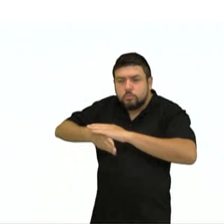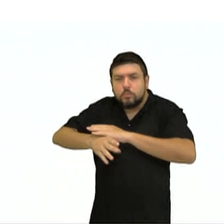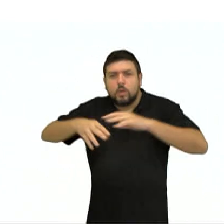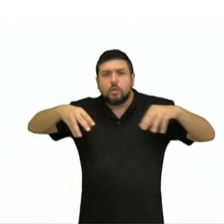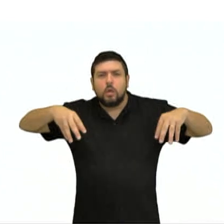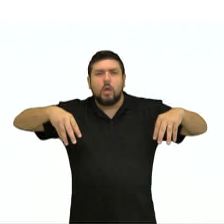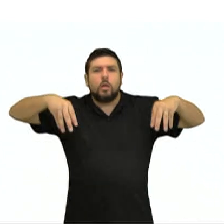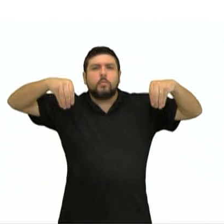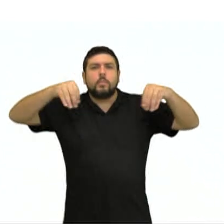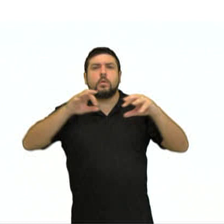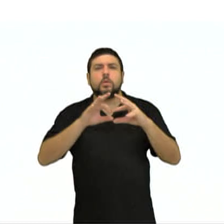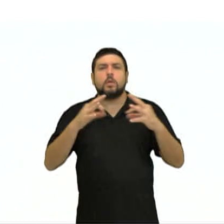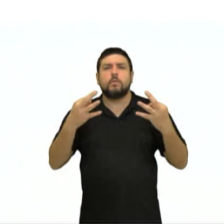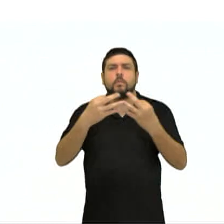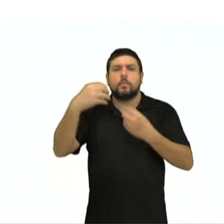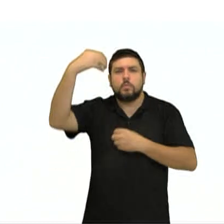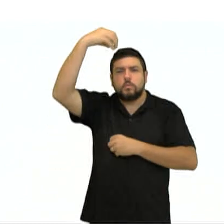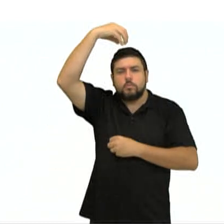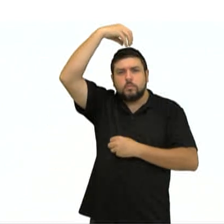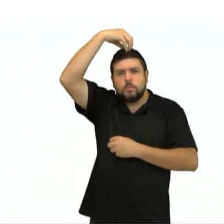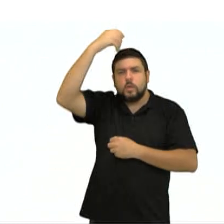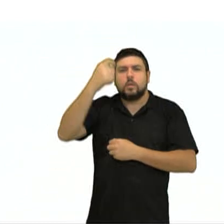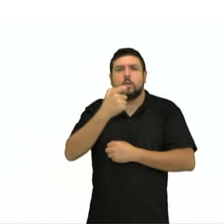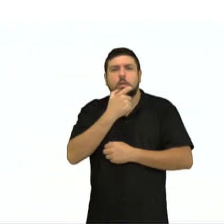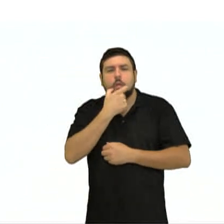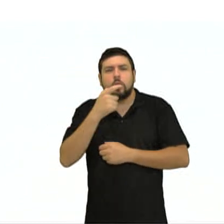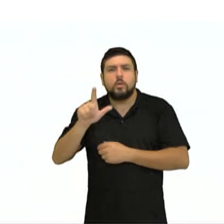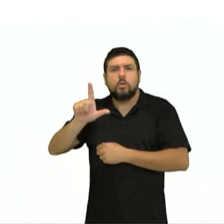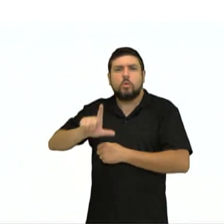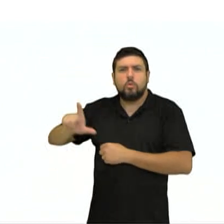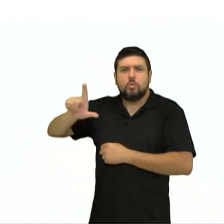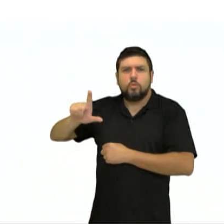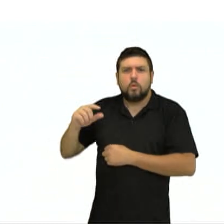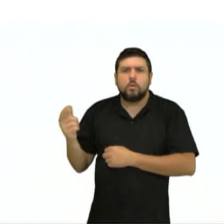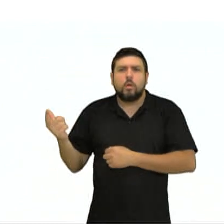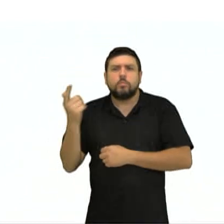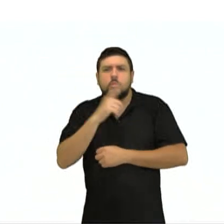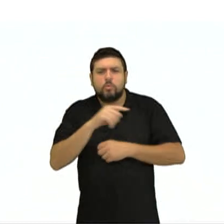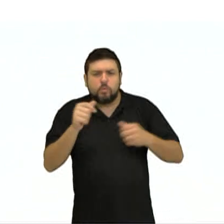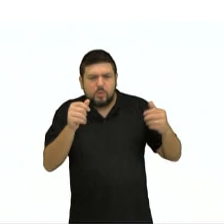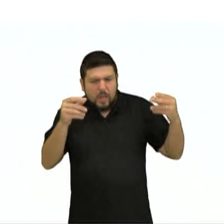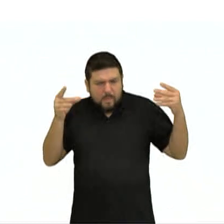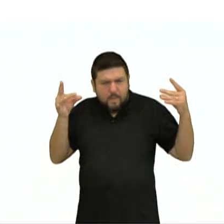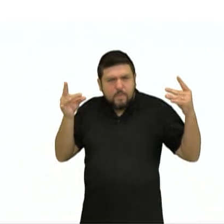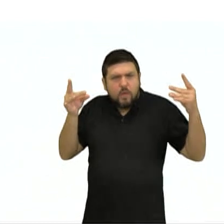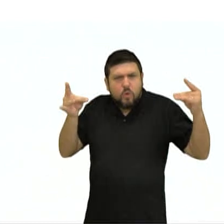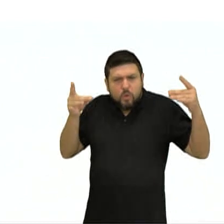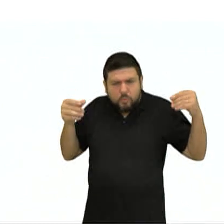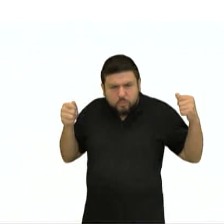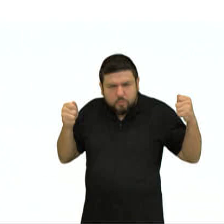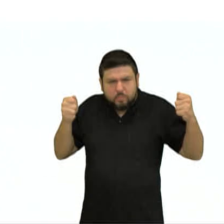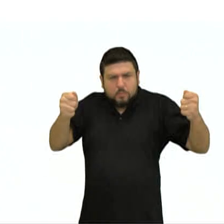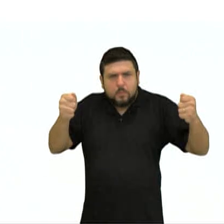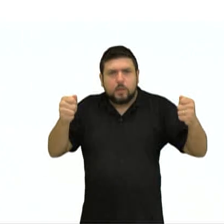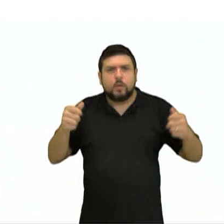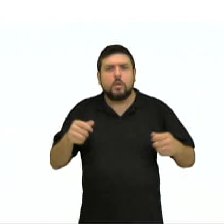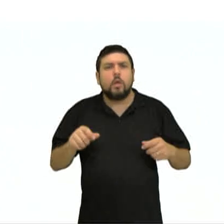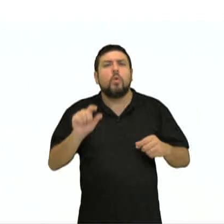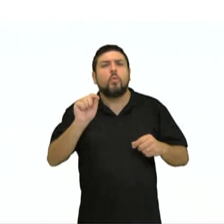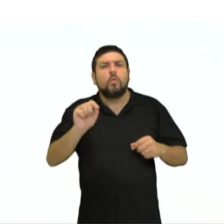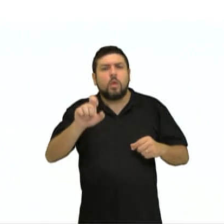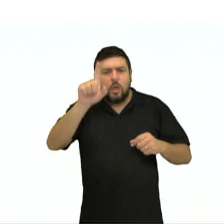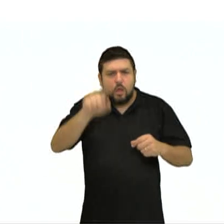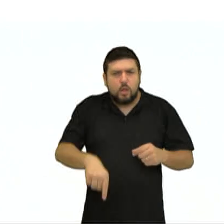real britânica em Londres, e pendurar uma faixa em uma de suas sacadas frontais, em protesto contra restrições